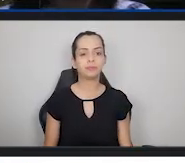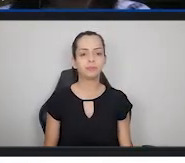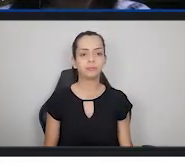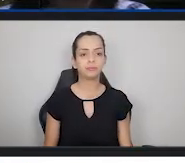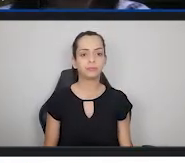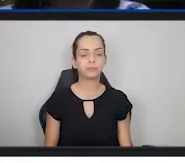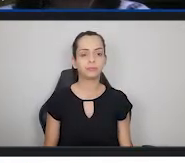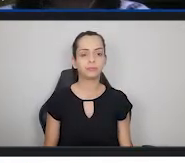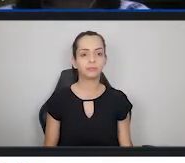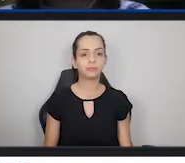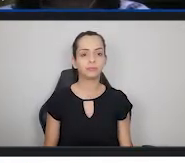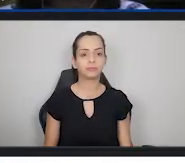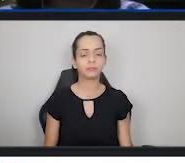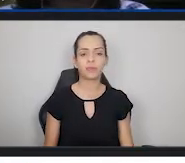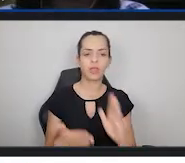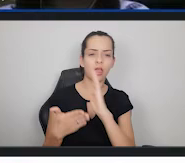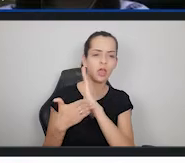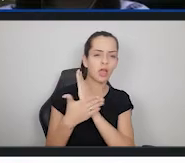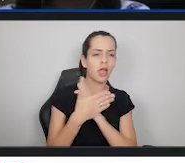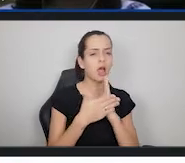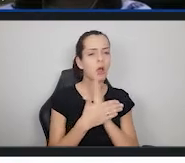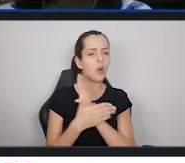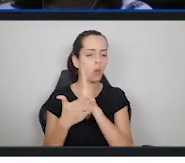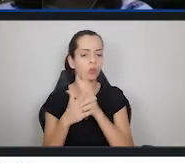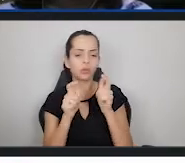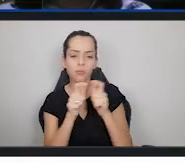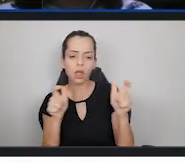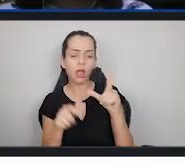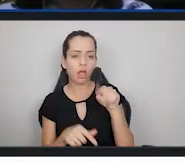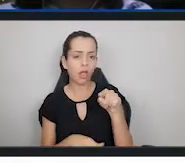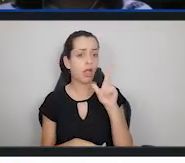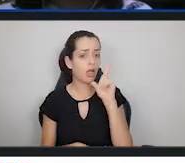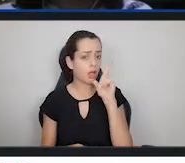do Amazonas, né, por exemplo.